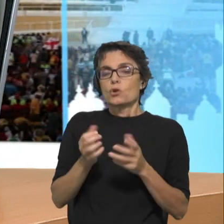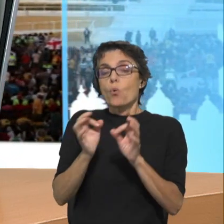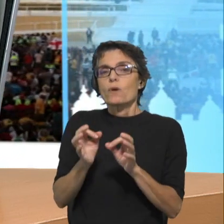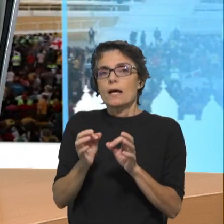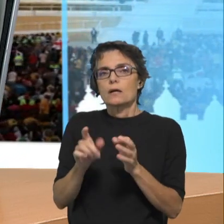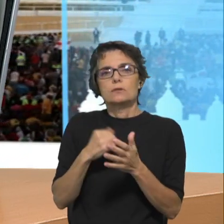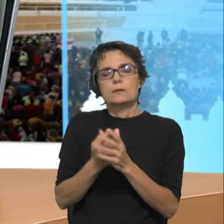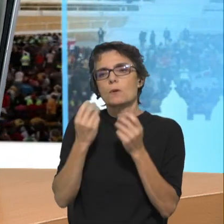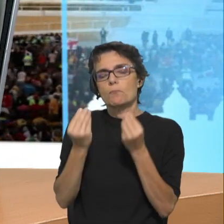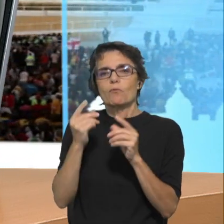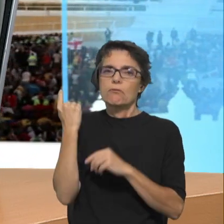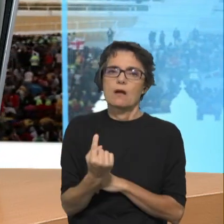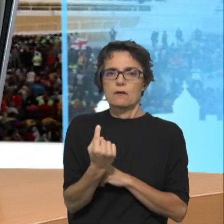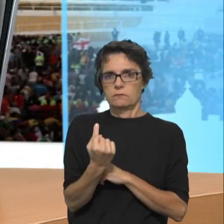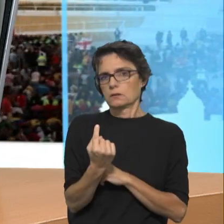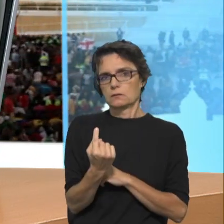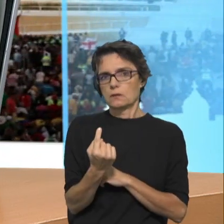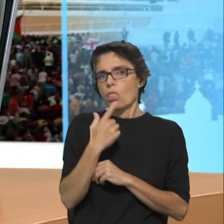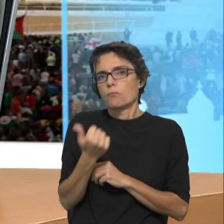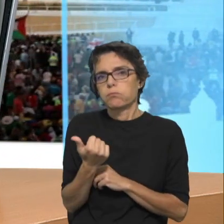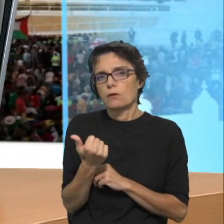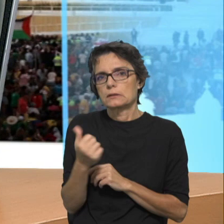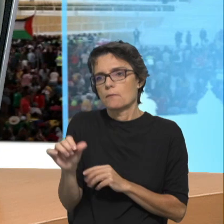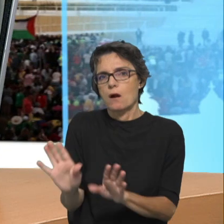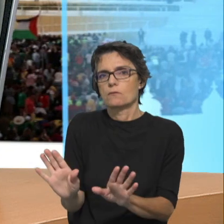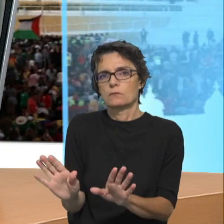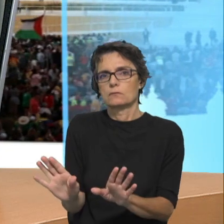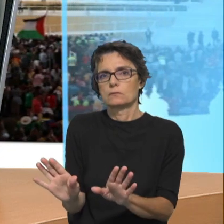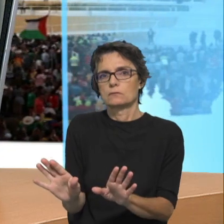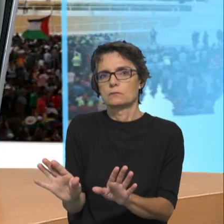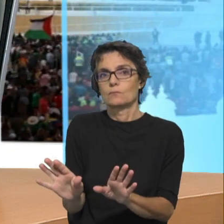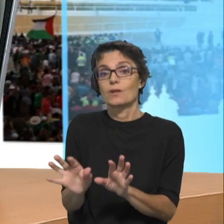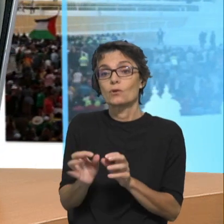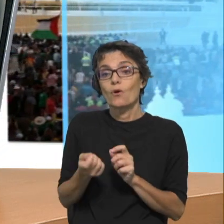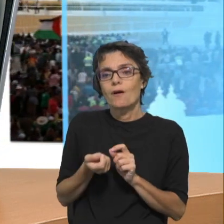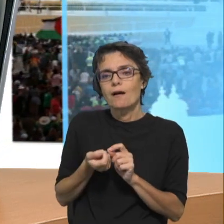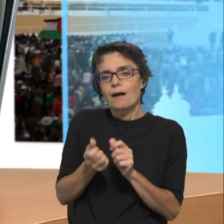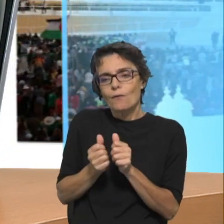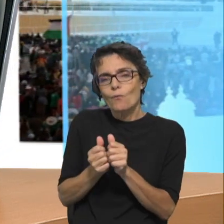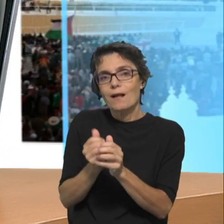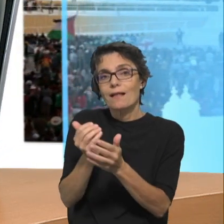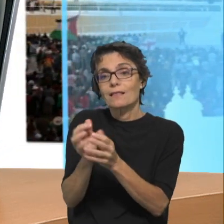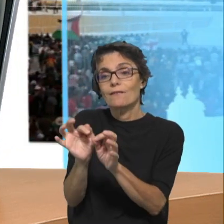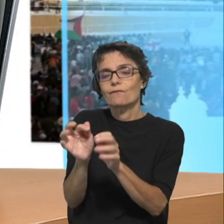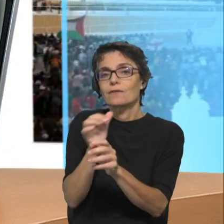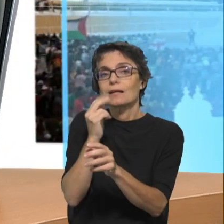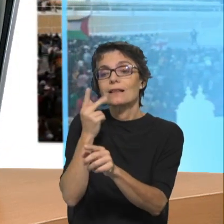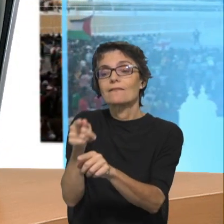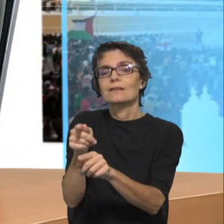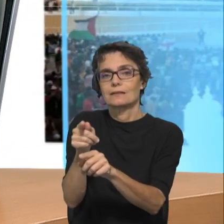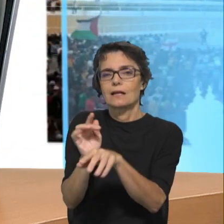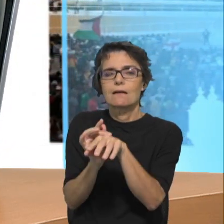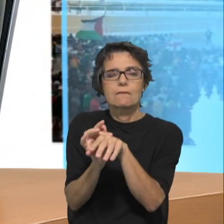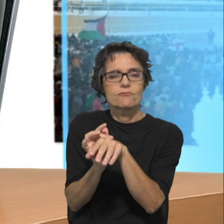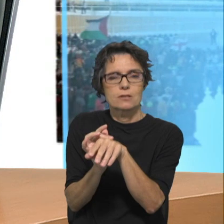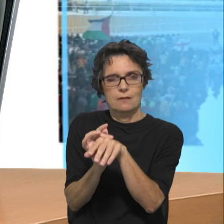Deixam de ser paliativos, não é? Portanto, o sentido mais completo do cuidar da fragilidade. E,